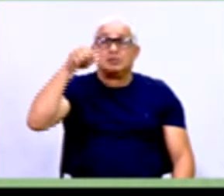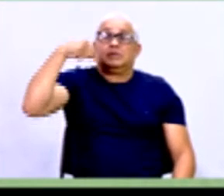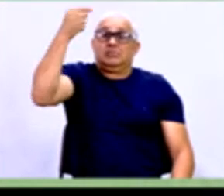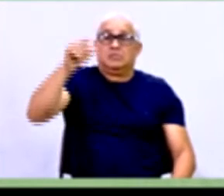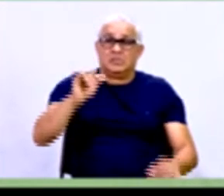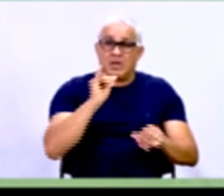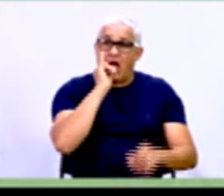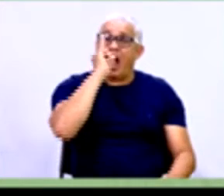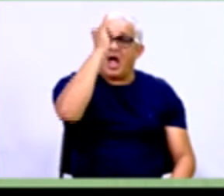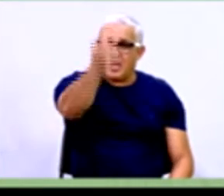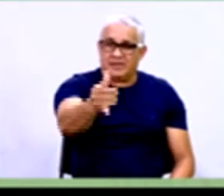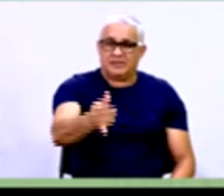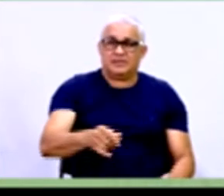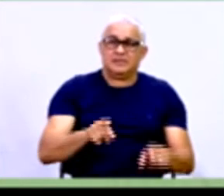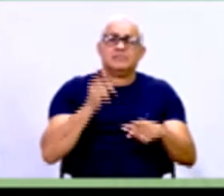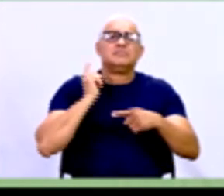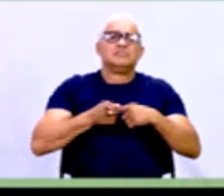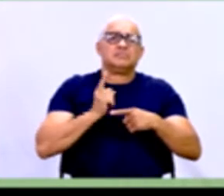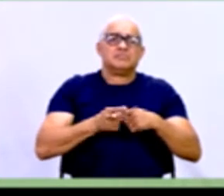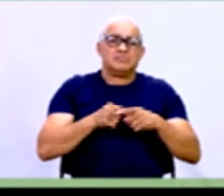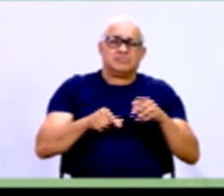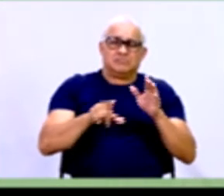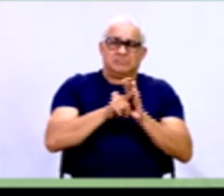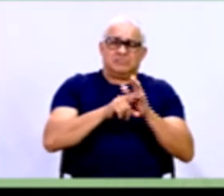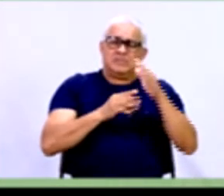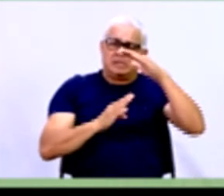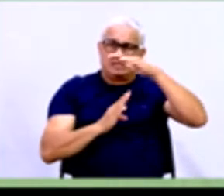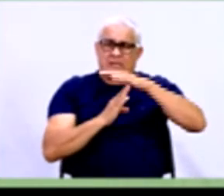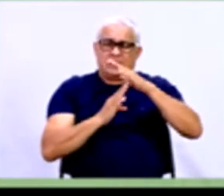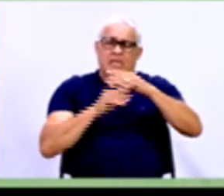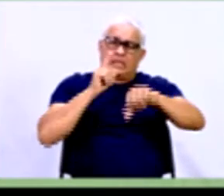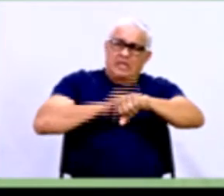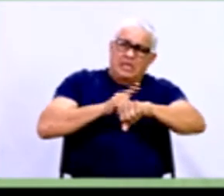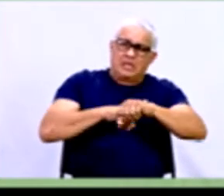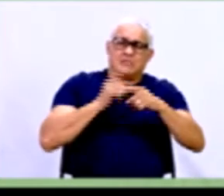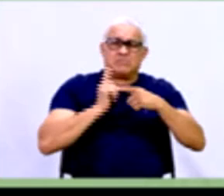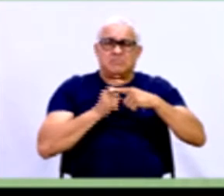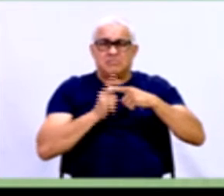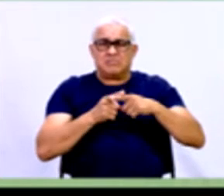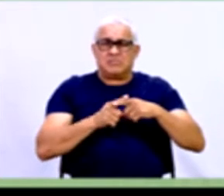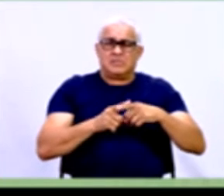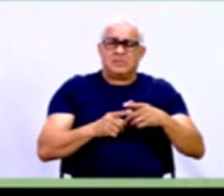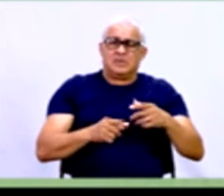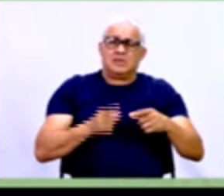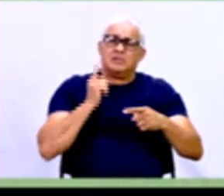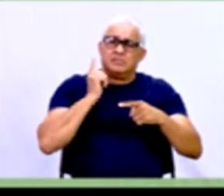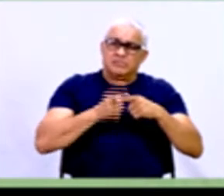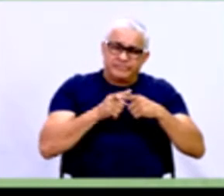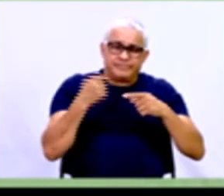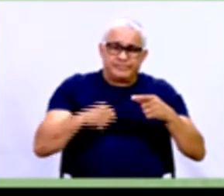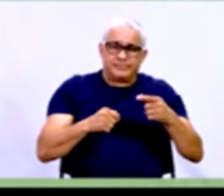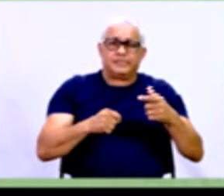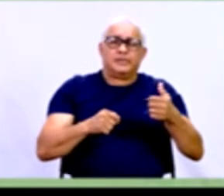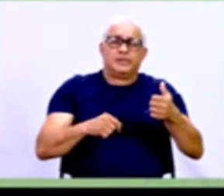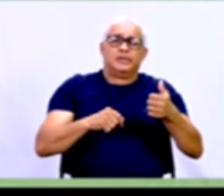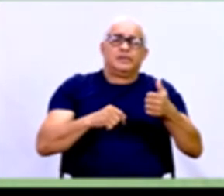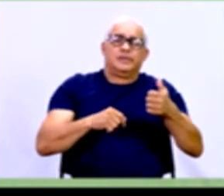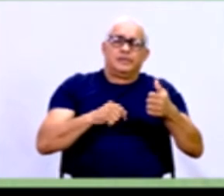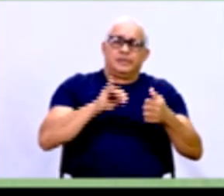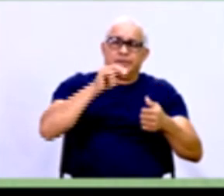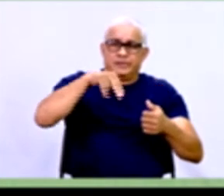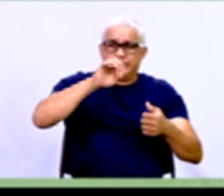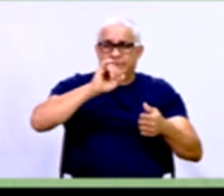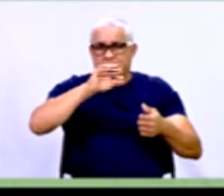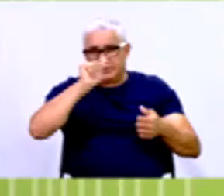que a necessidade desse tempo? A lei diz o seguinte, que é necessário passar por todos esses patamares, passar pelo inicial, pelo de